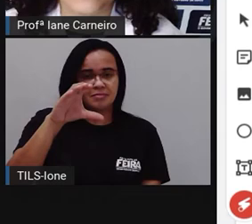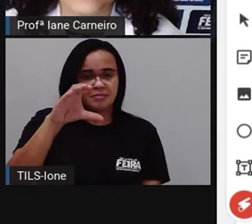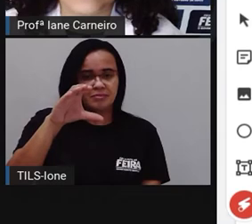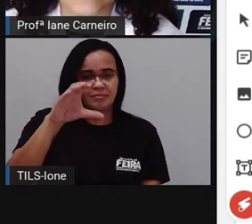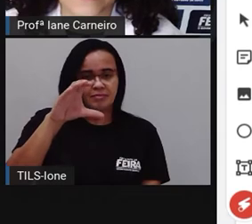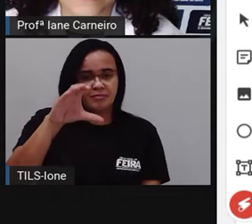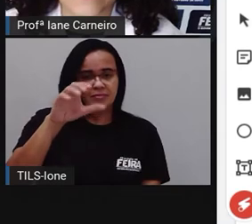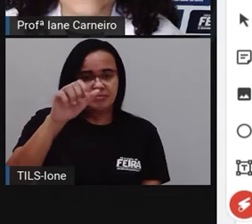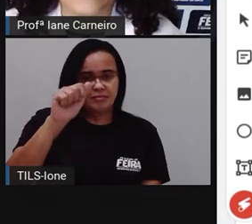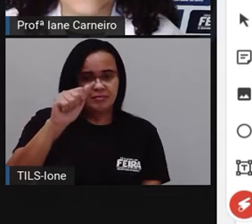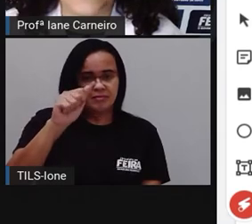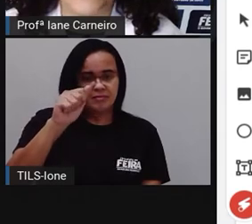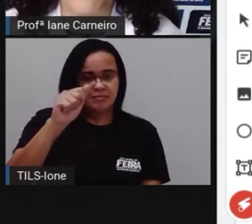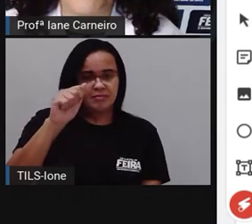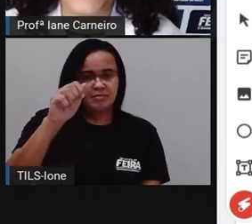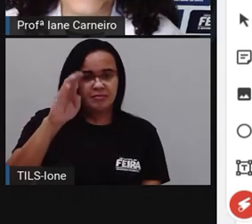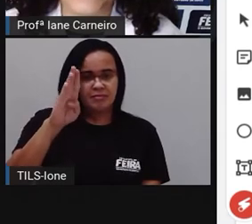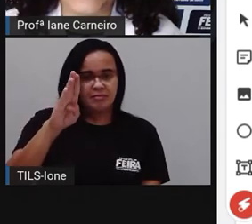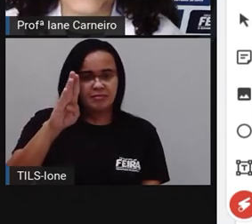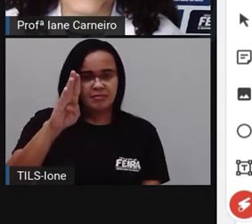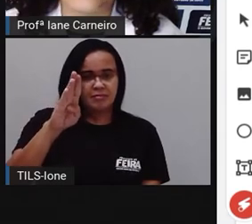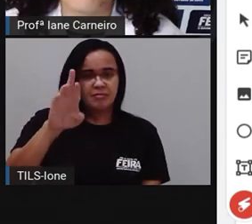Ó. Cabri.